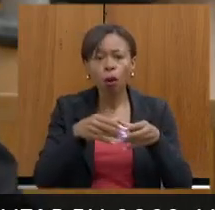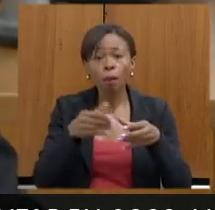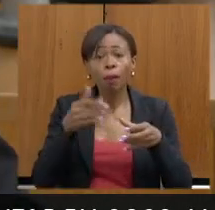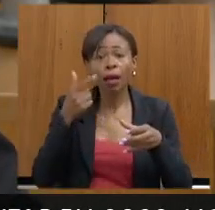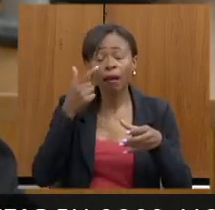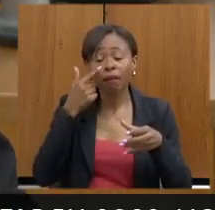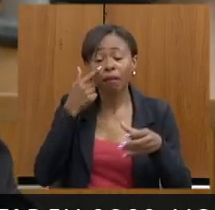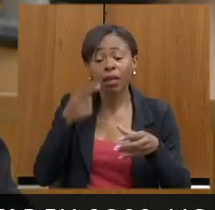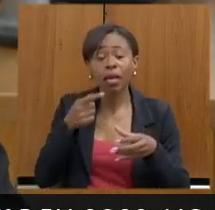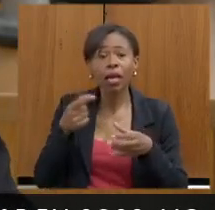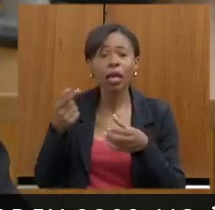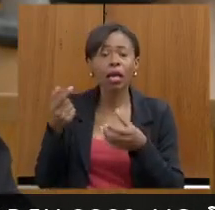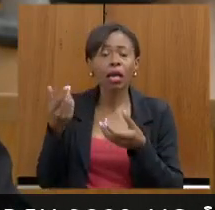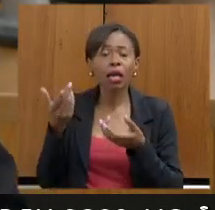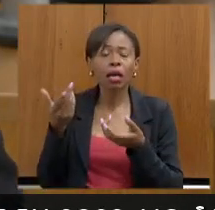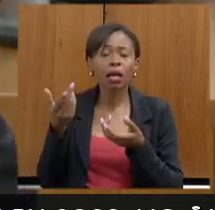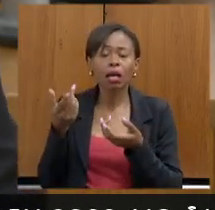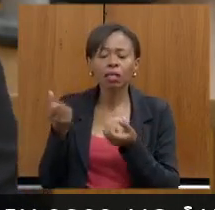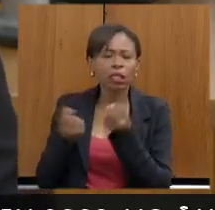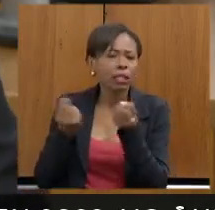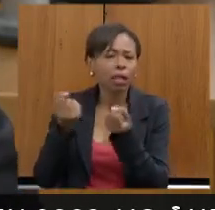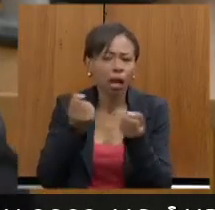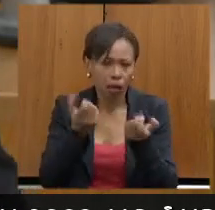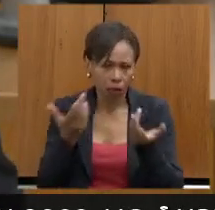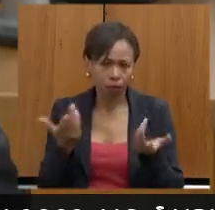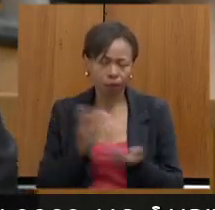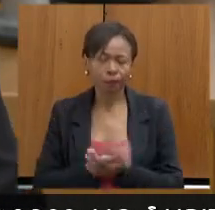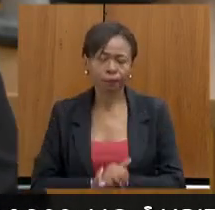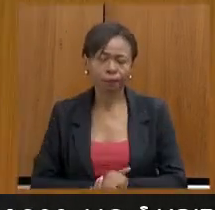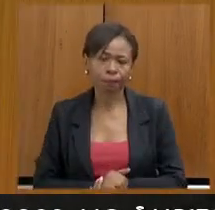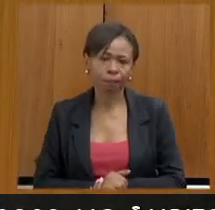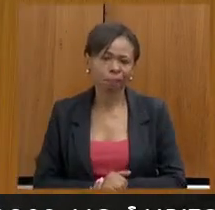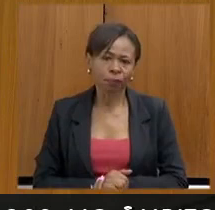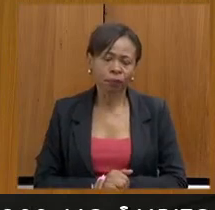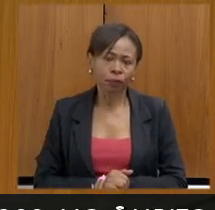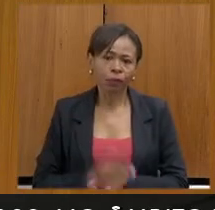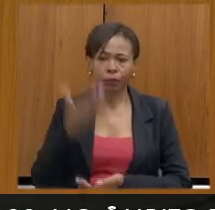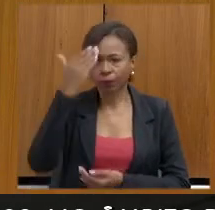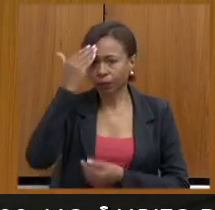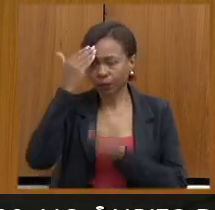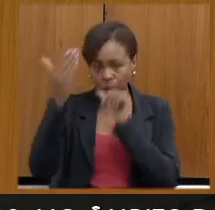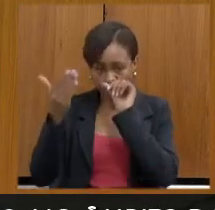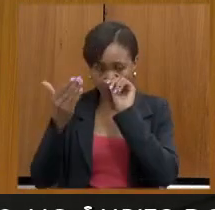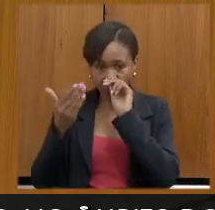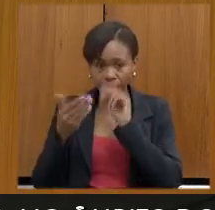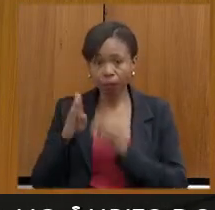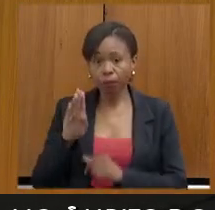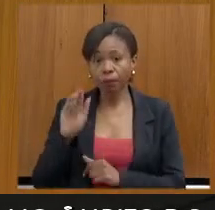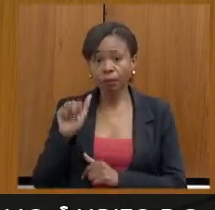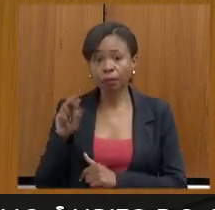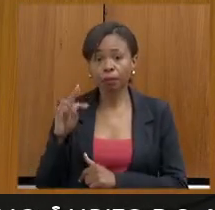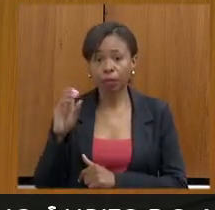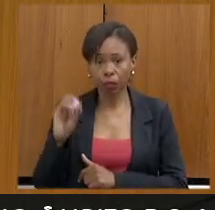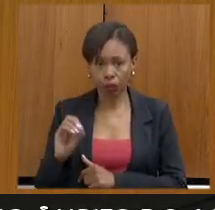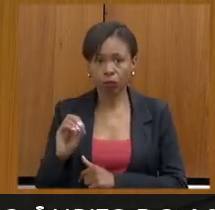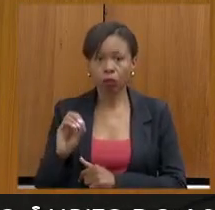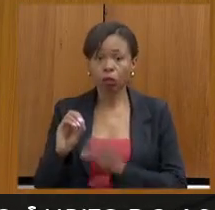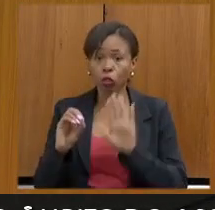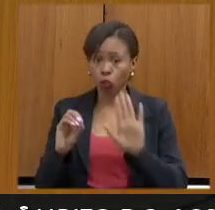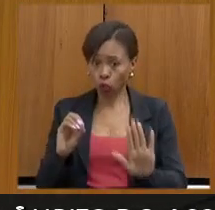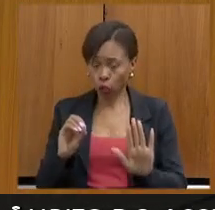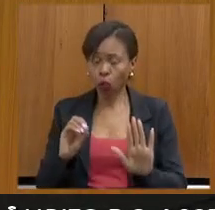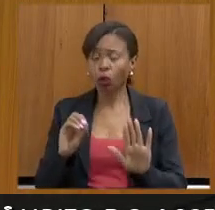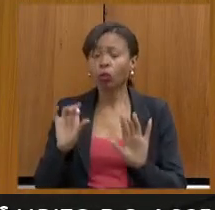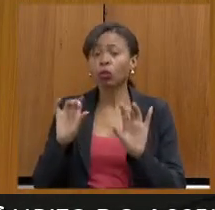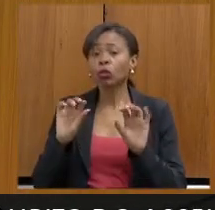vansar nisso daí também entendeu pouco mais talvez como que a gente pode ajudar Obrigado Comandante agradecemos o deputado Bartolomeu trabalhou com